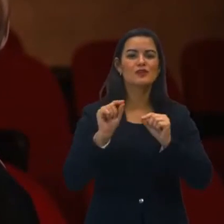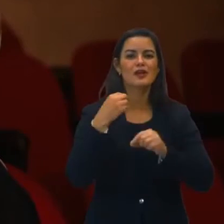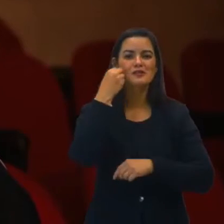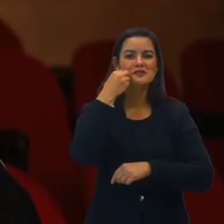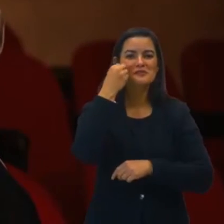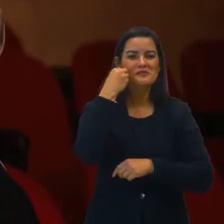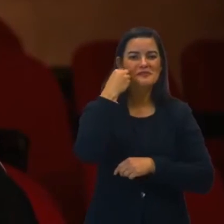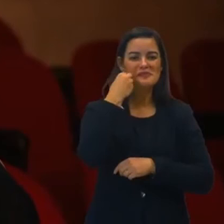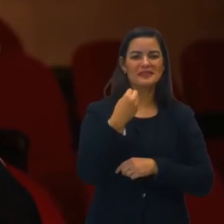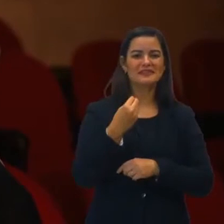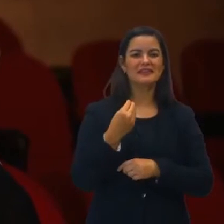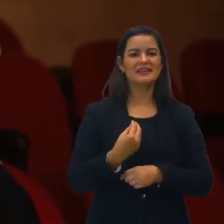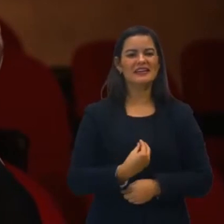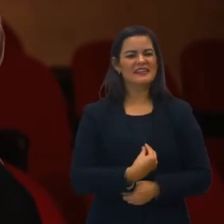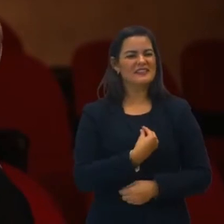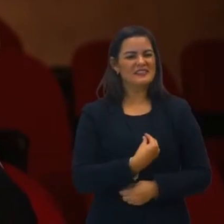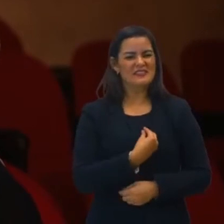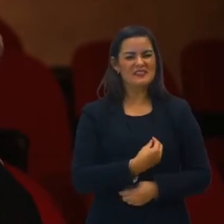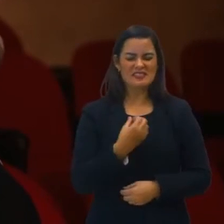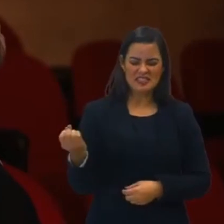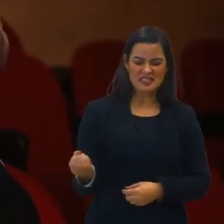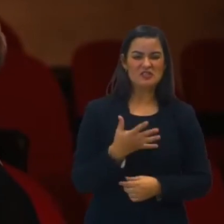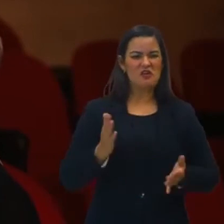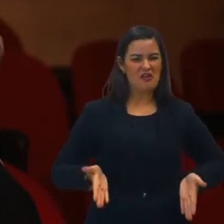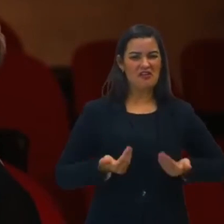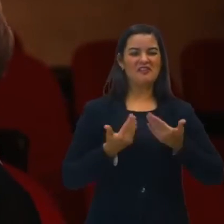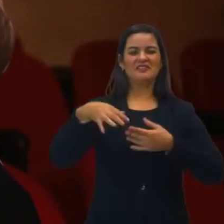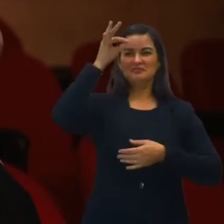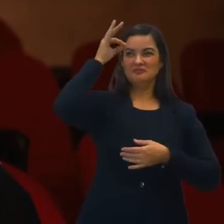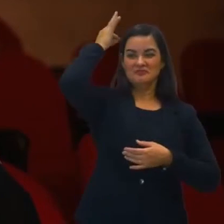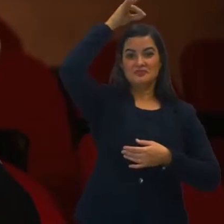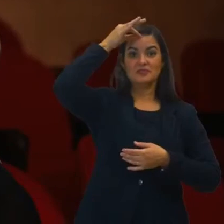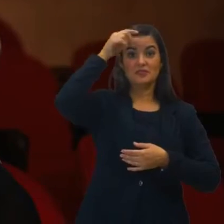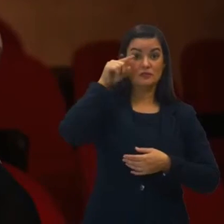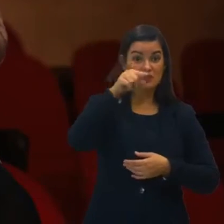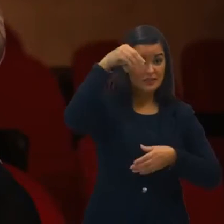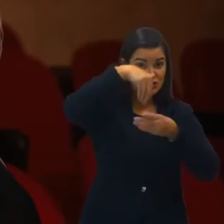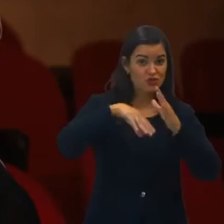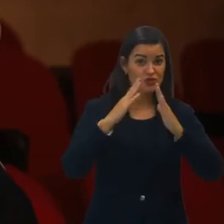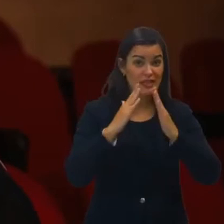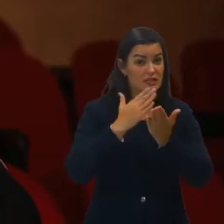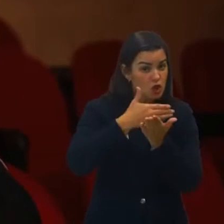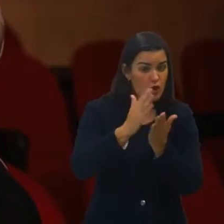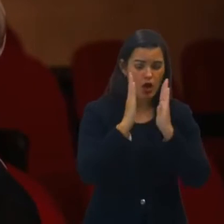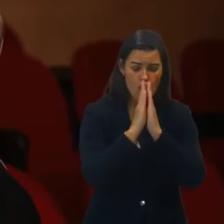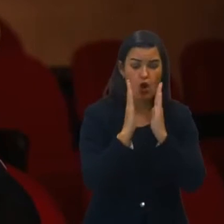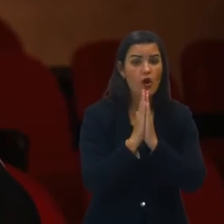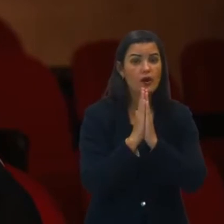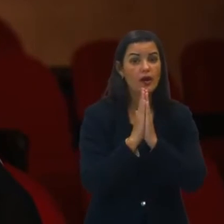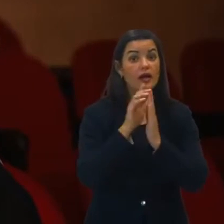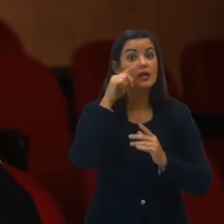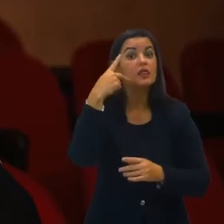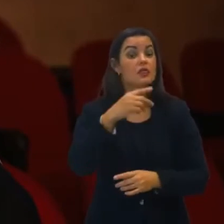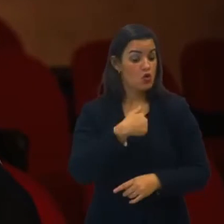poderoso reavivamento espiritual. Que você comece na sua casa a orar por isso. Que você no seu coração anseie